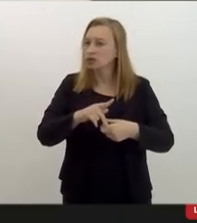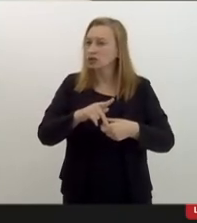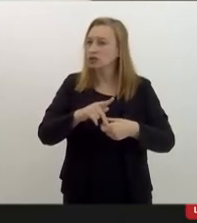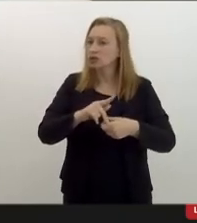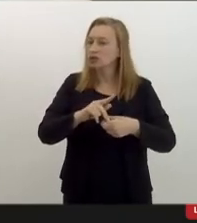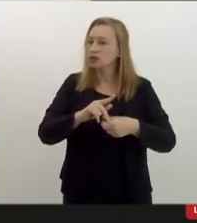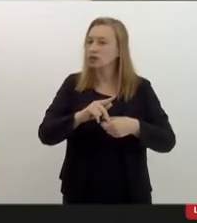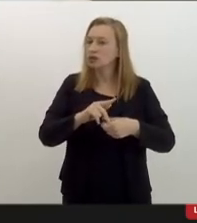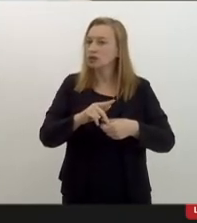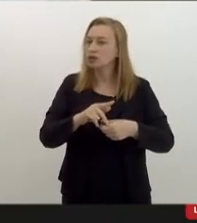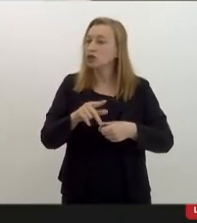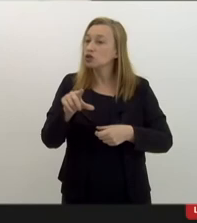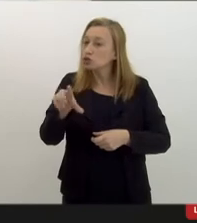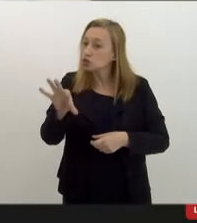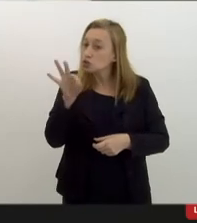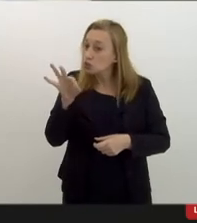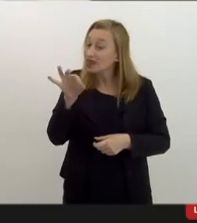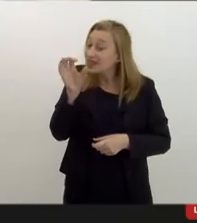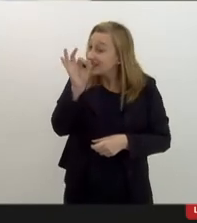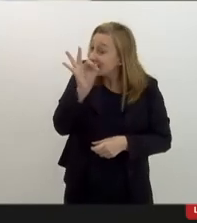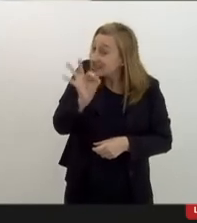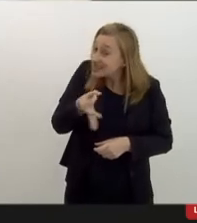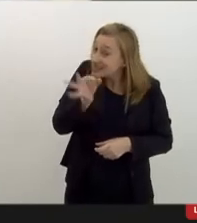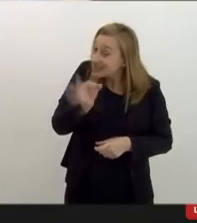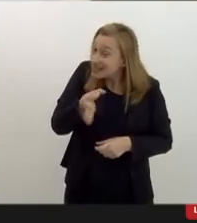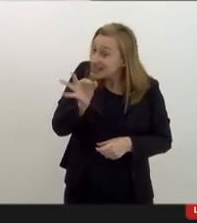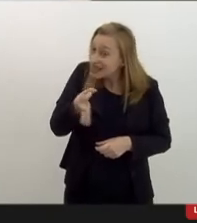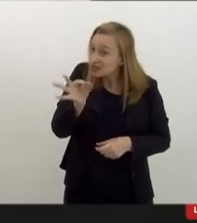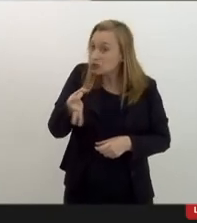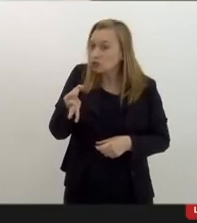dentro ruim e tomar